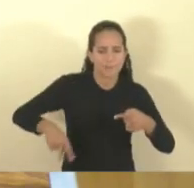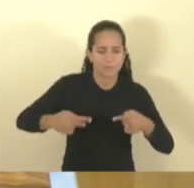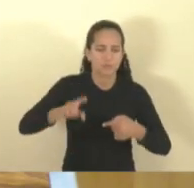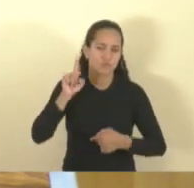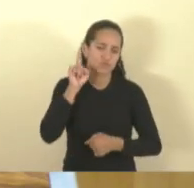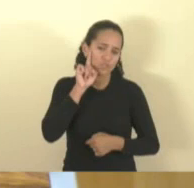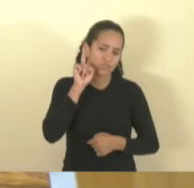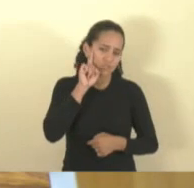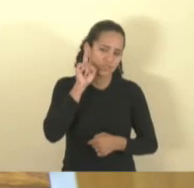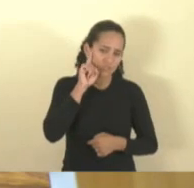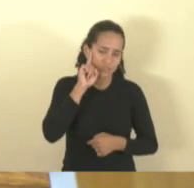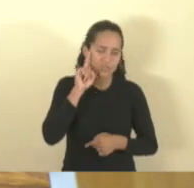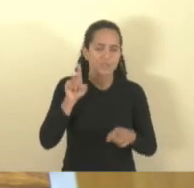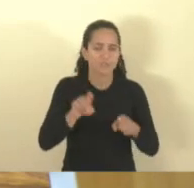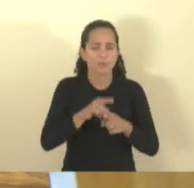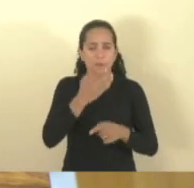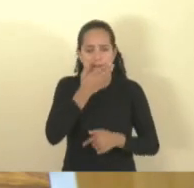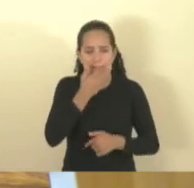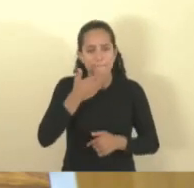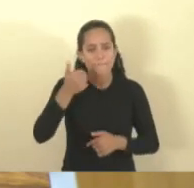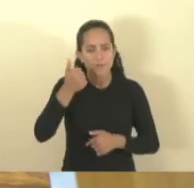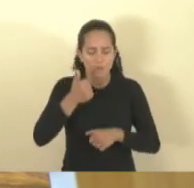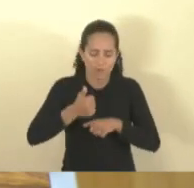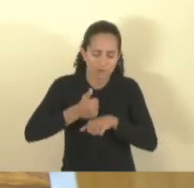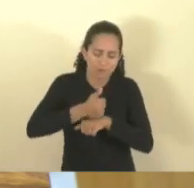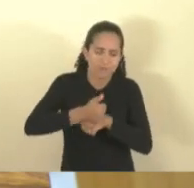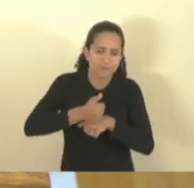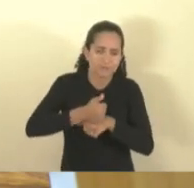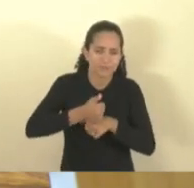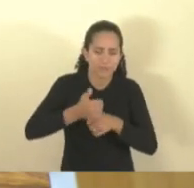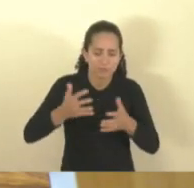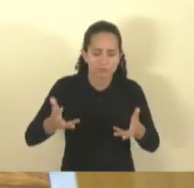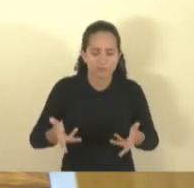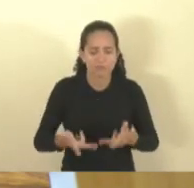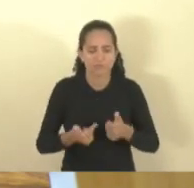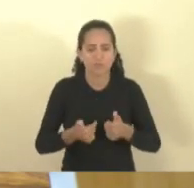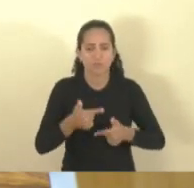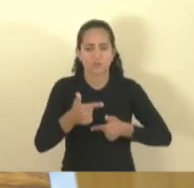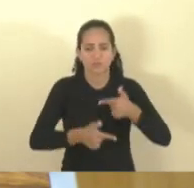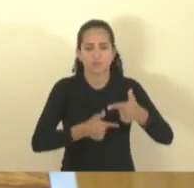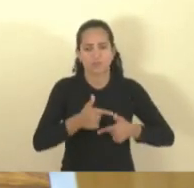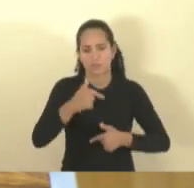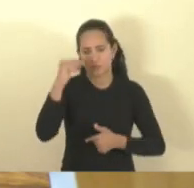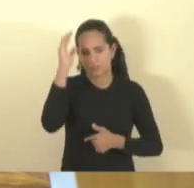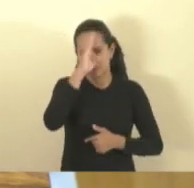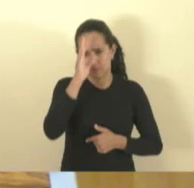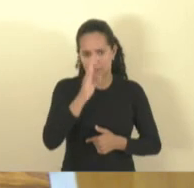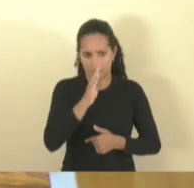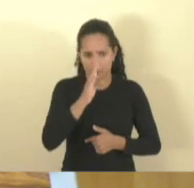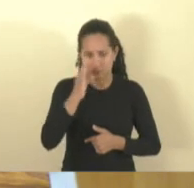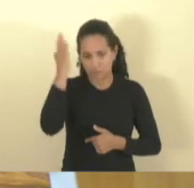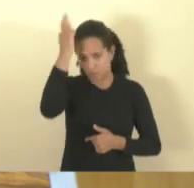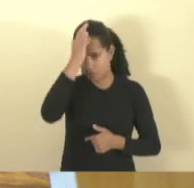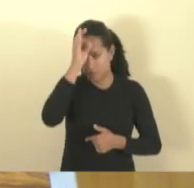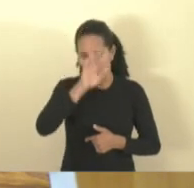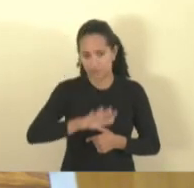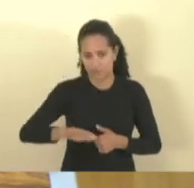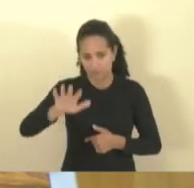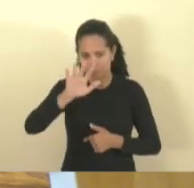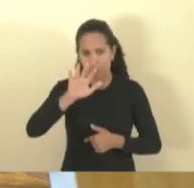dia, de melhorar, de profissionalizar o serviço público brasileiro no estado do Espírito Santo.